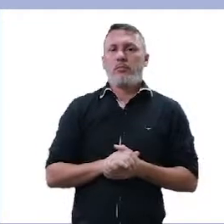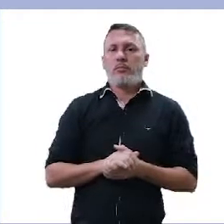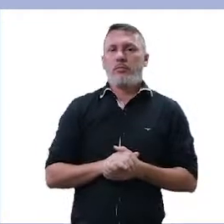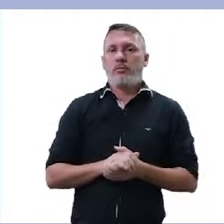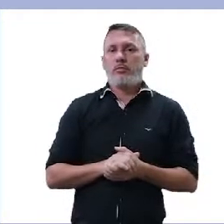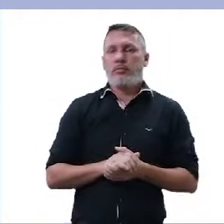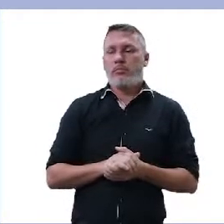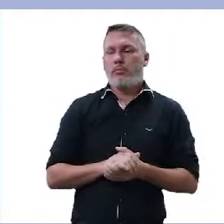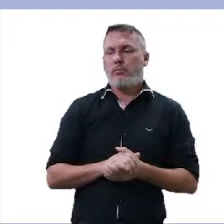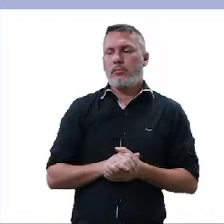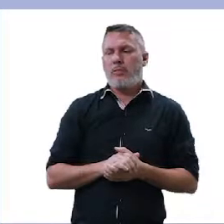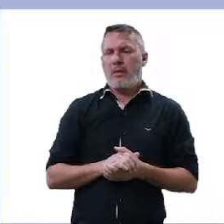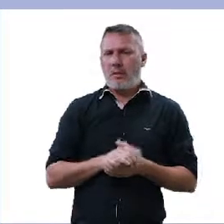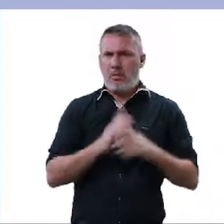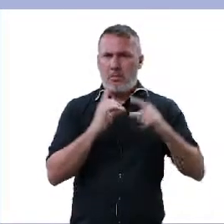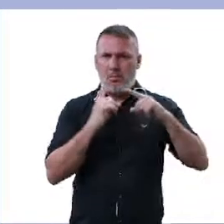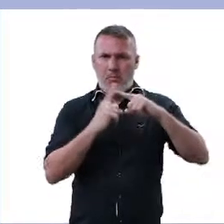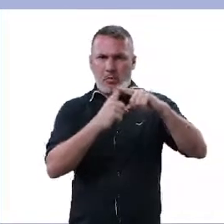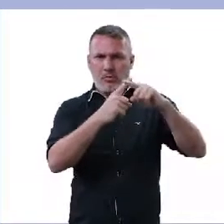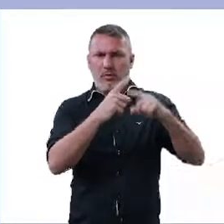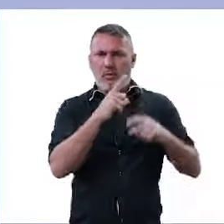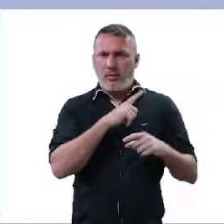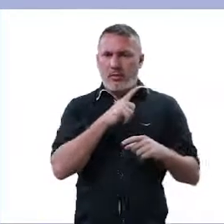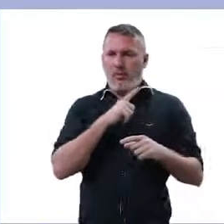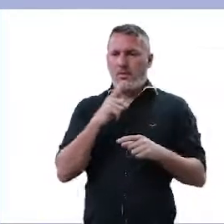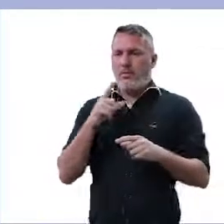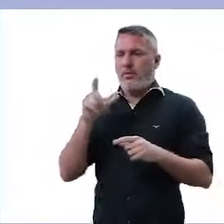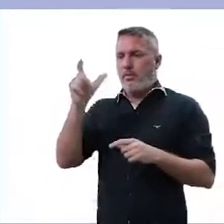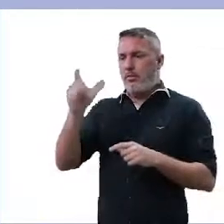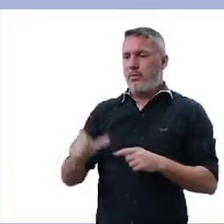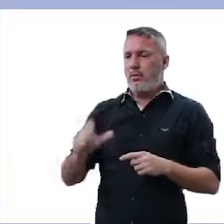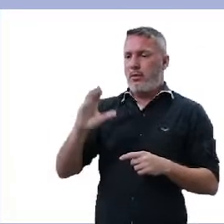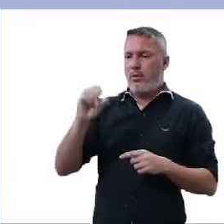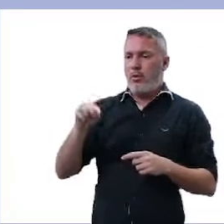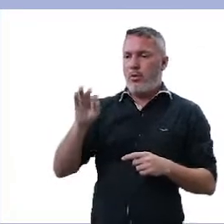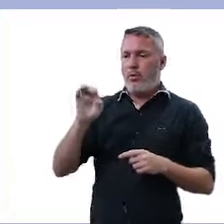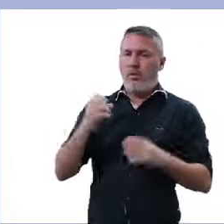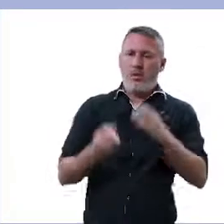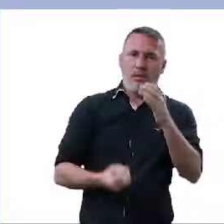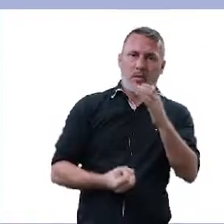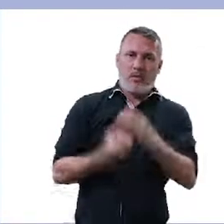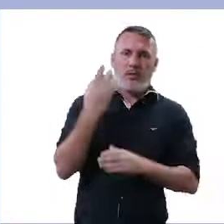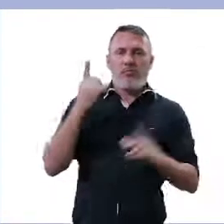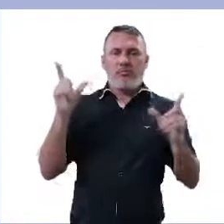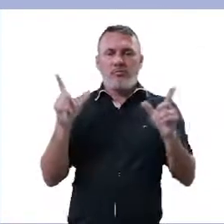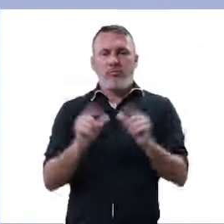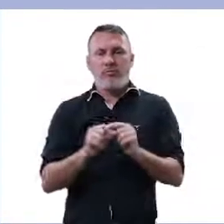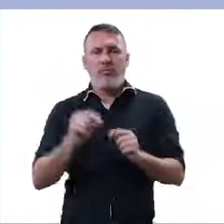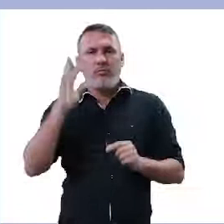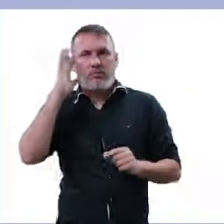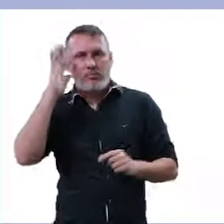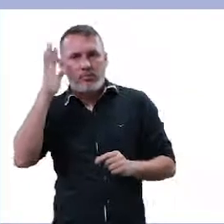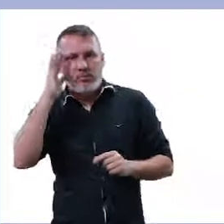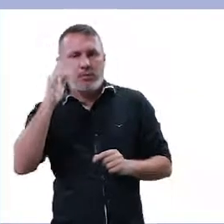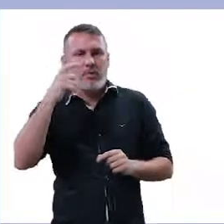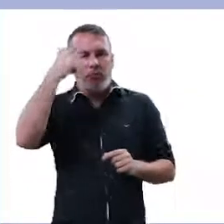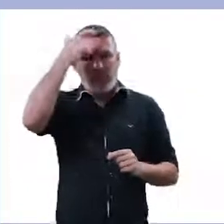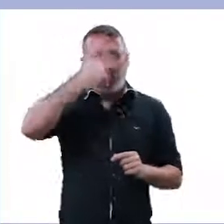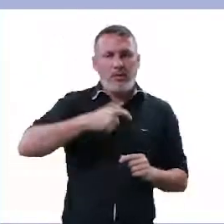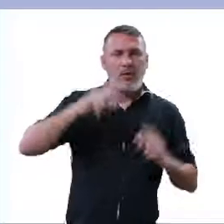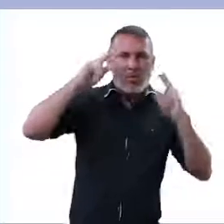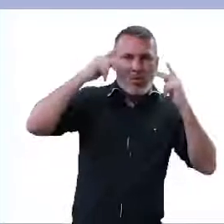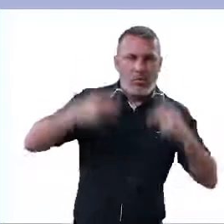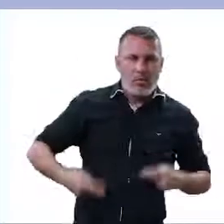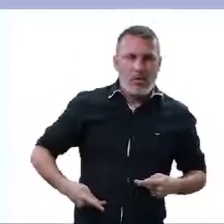O positivismo, teoria criada por Augusto Comte, pregava a sintetização do pensamento e do estudo humano visando a obtenção de resultados claros, objetivos e